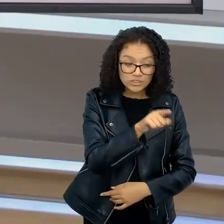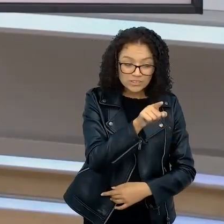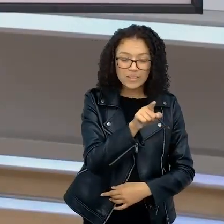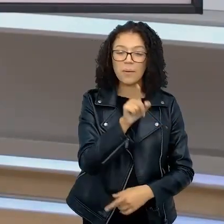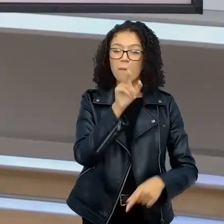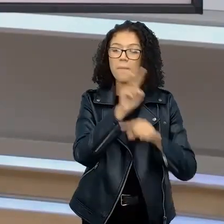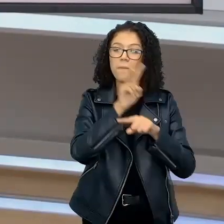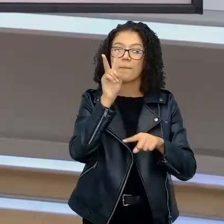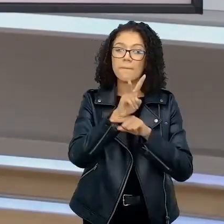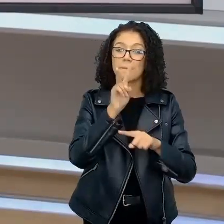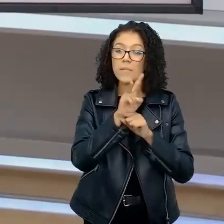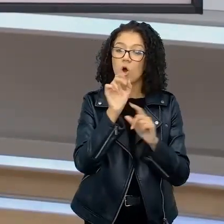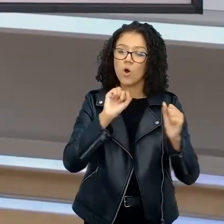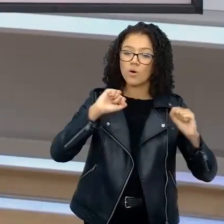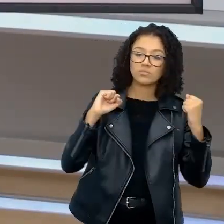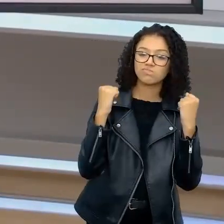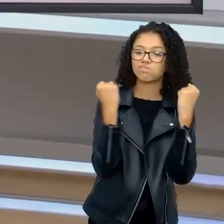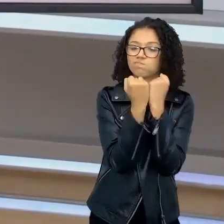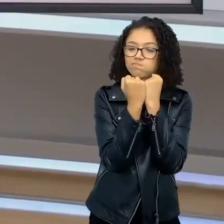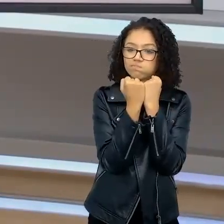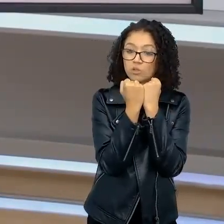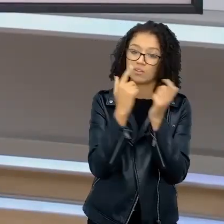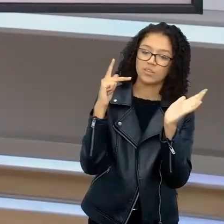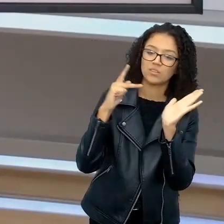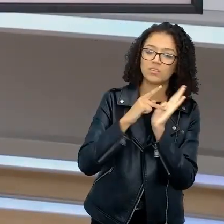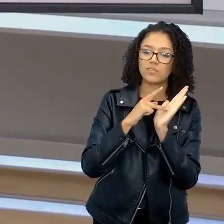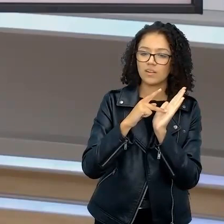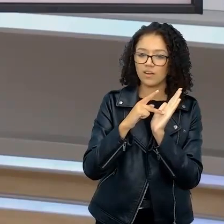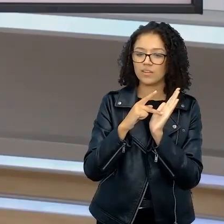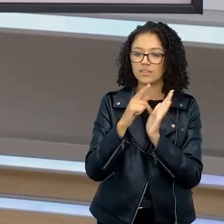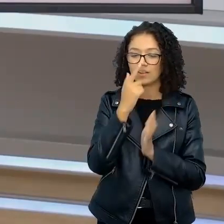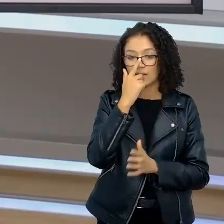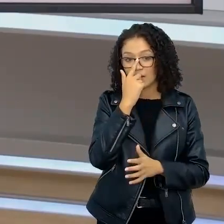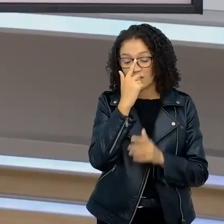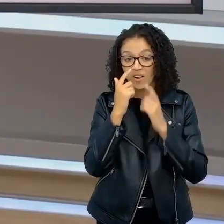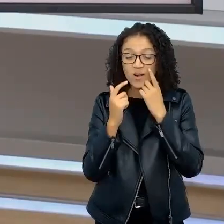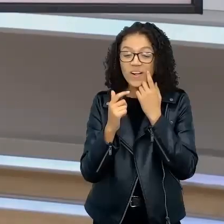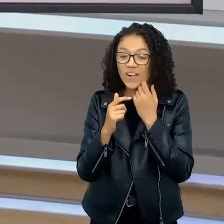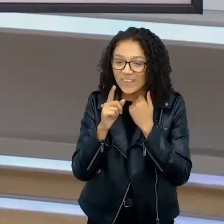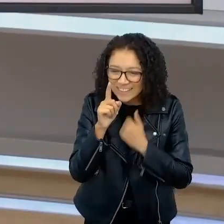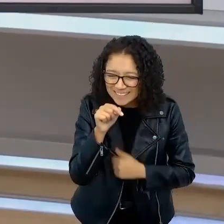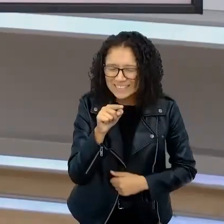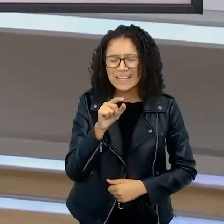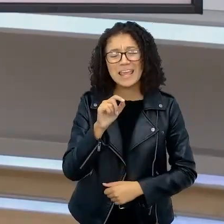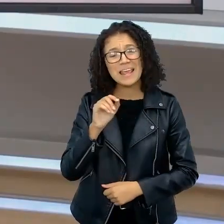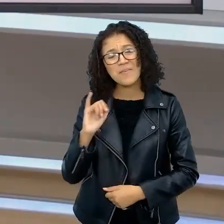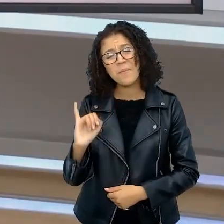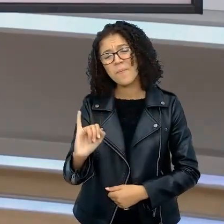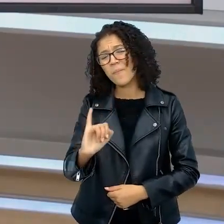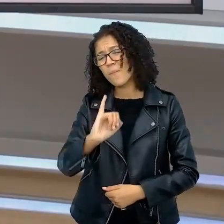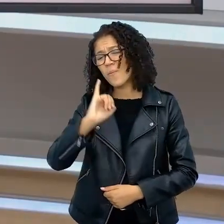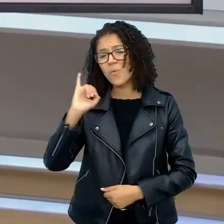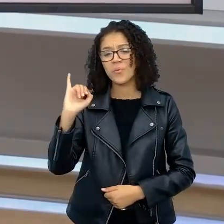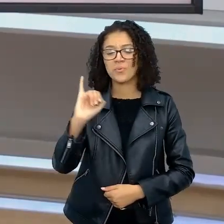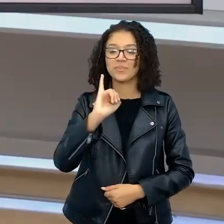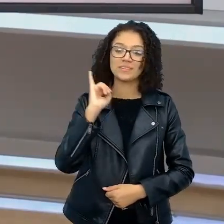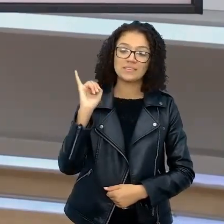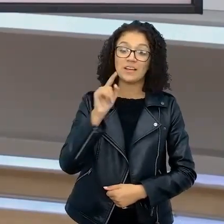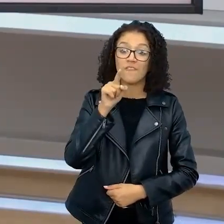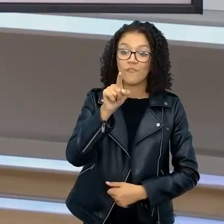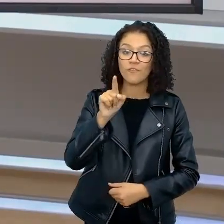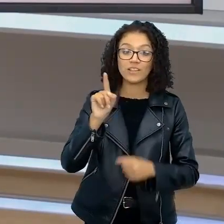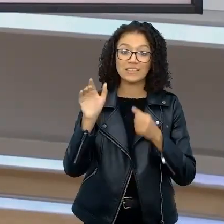e para que ela seja integralmente protegida, tá? Esse é um passo extremamente necessário. A gente não pode